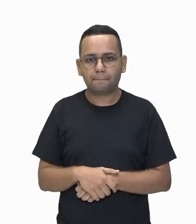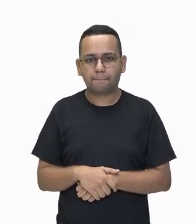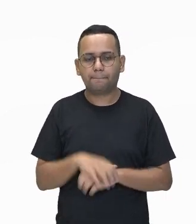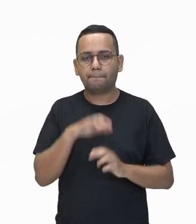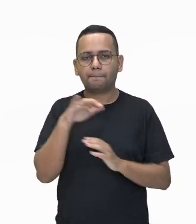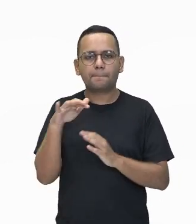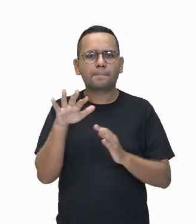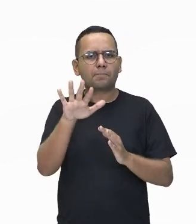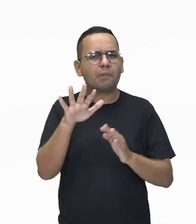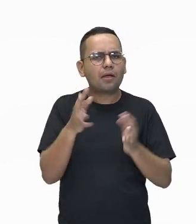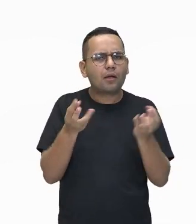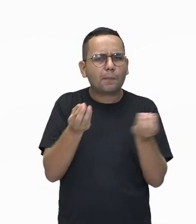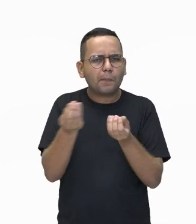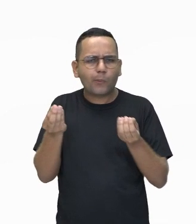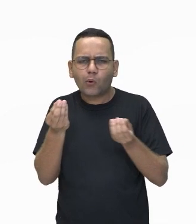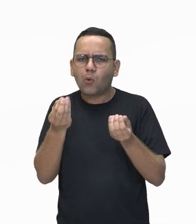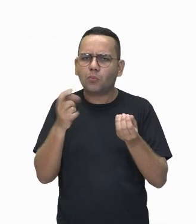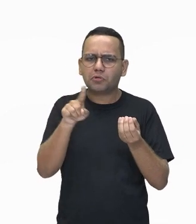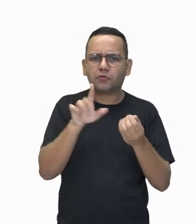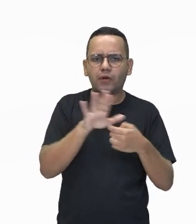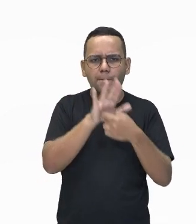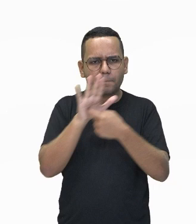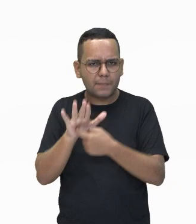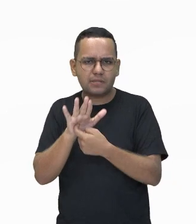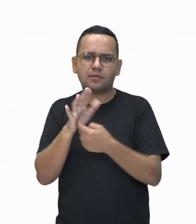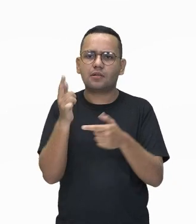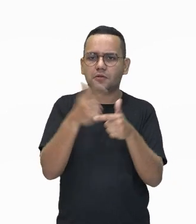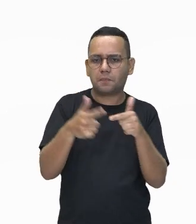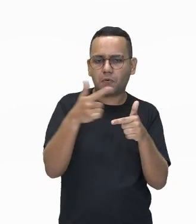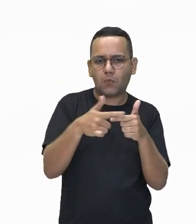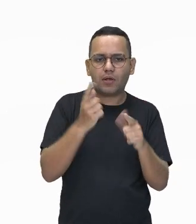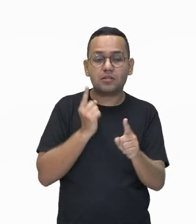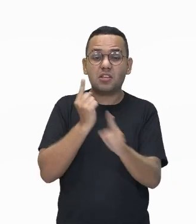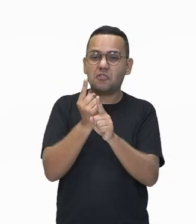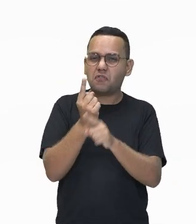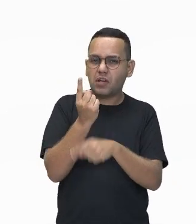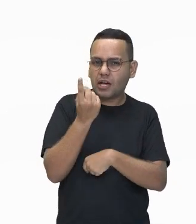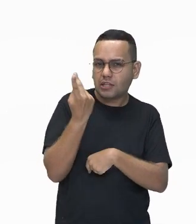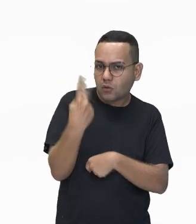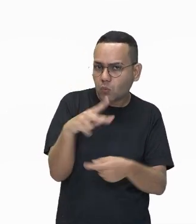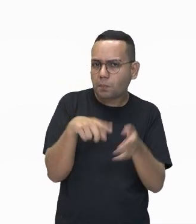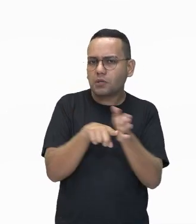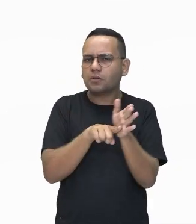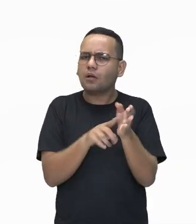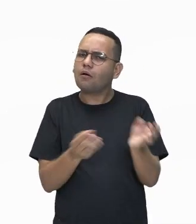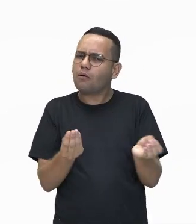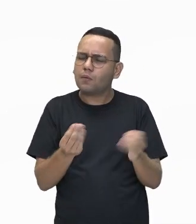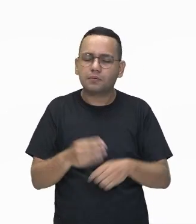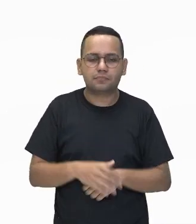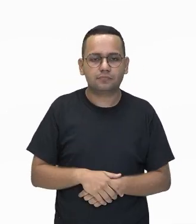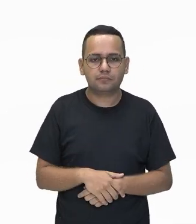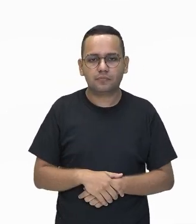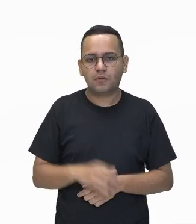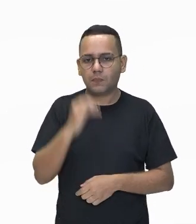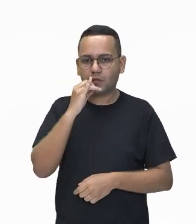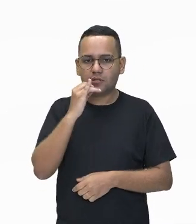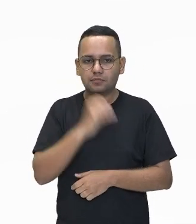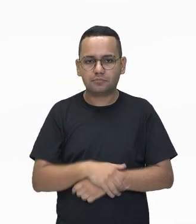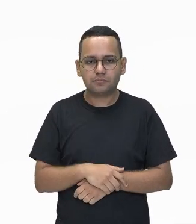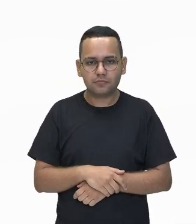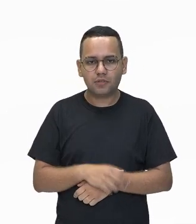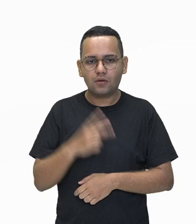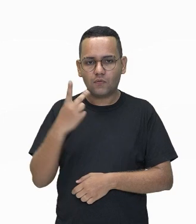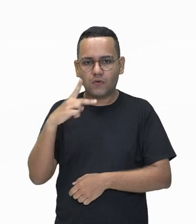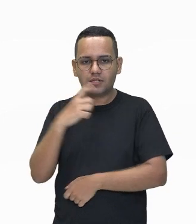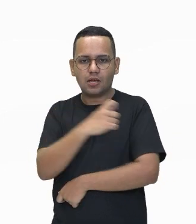as problemáticas identificadas na pesquisa. O protagonista, então, né, o que você, como aluno, né, pode